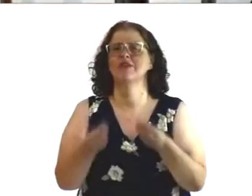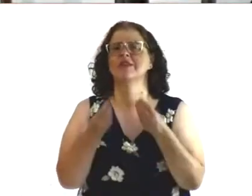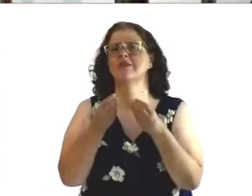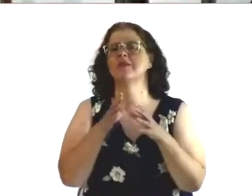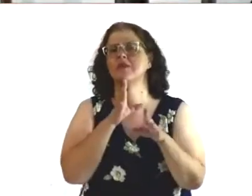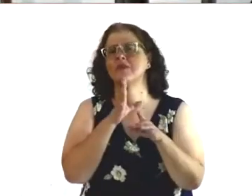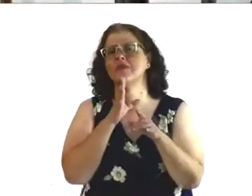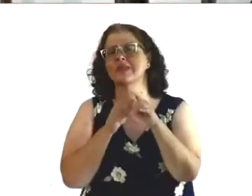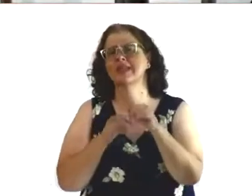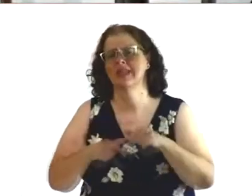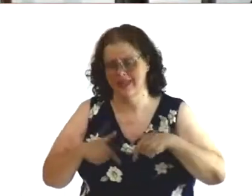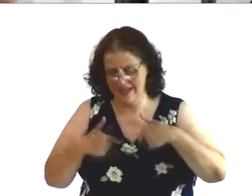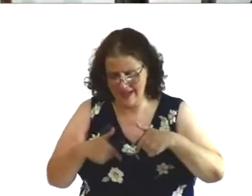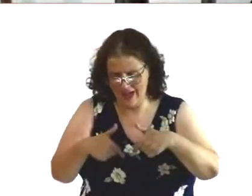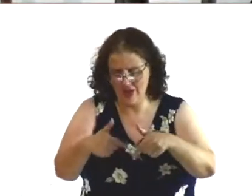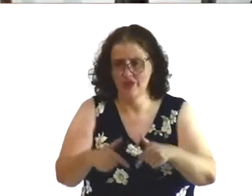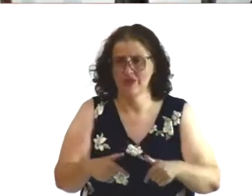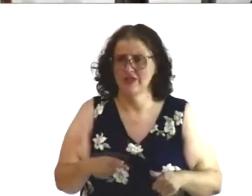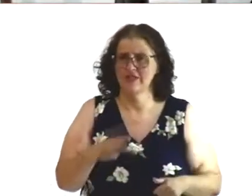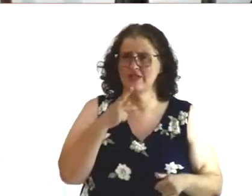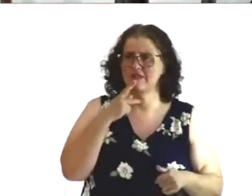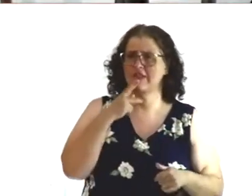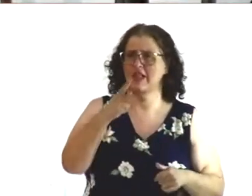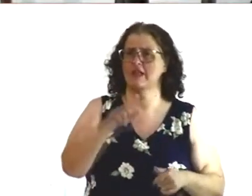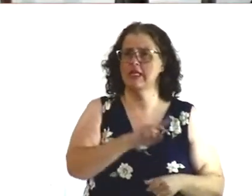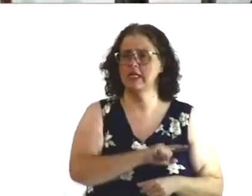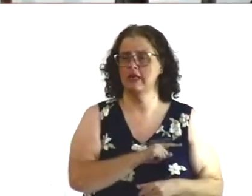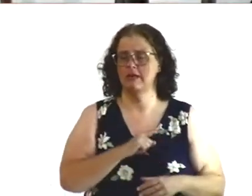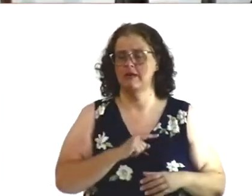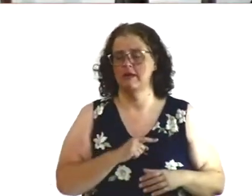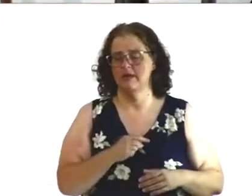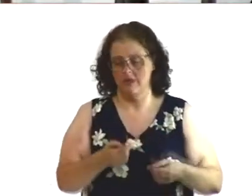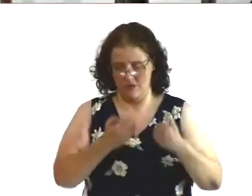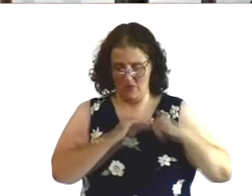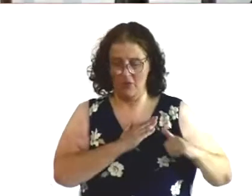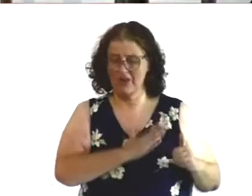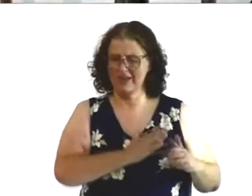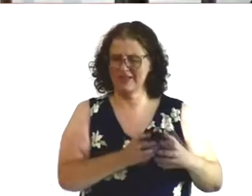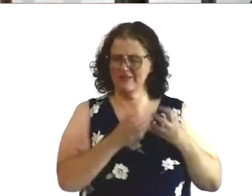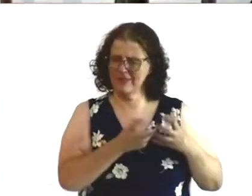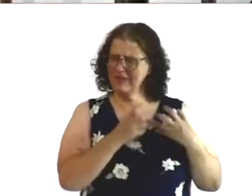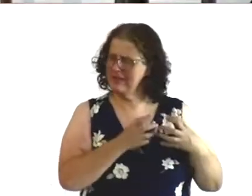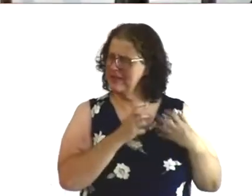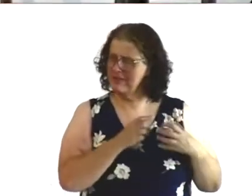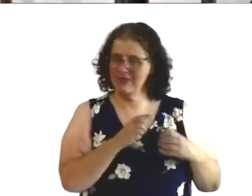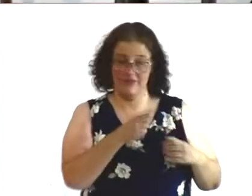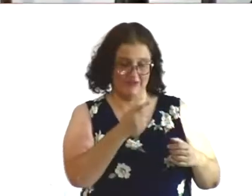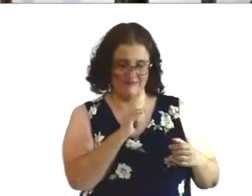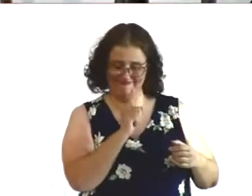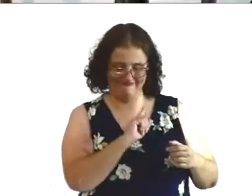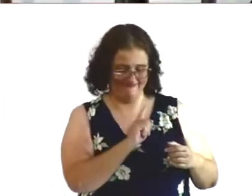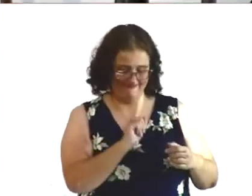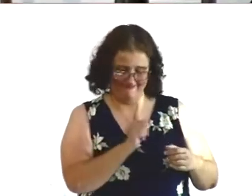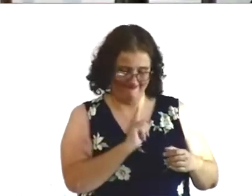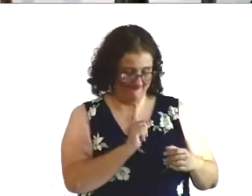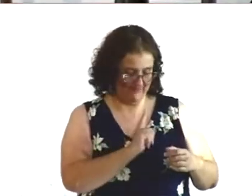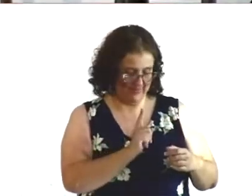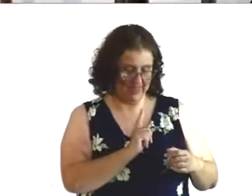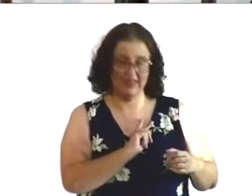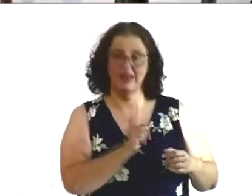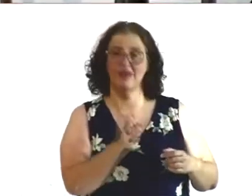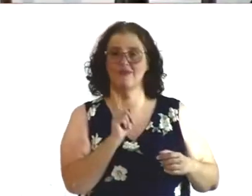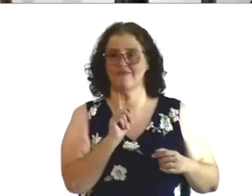é a luta de dizer não para anseios? Você sabe o que é. Bom, essa é a primeira coisa. Eles deixam os